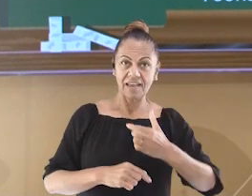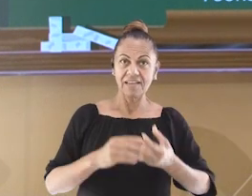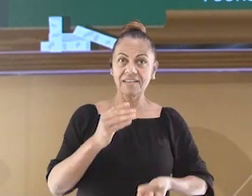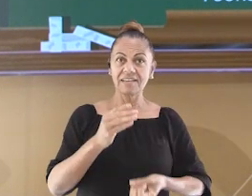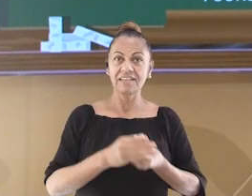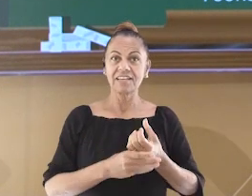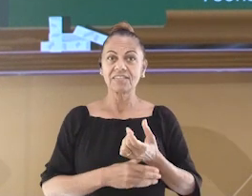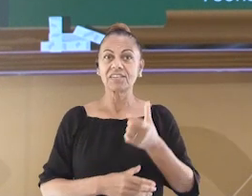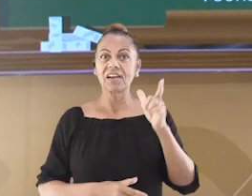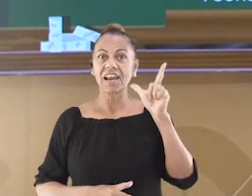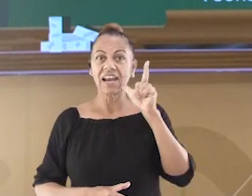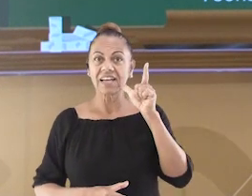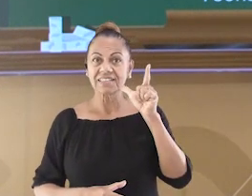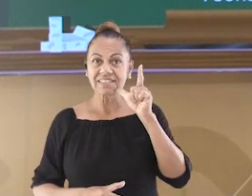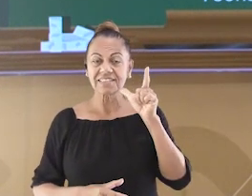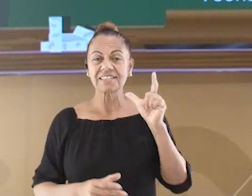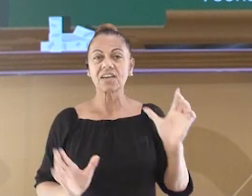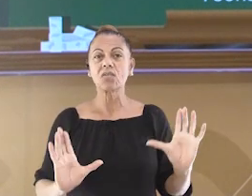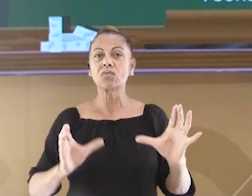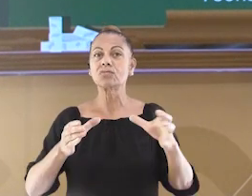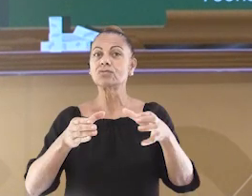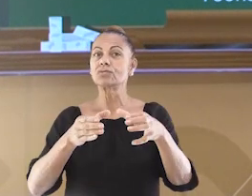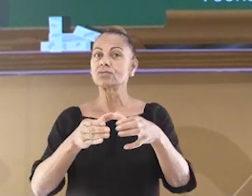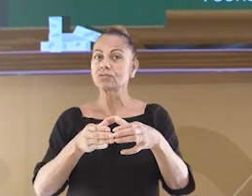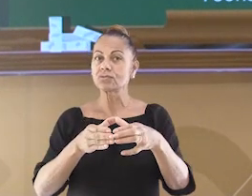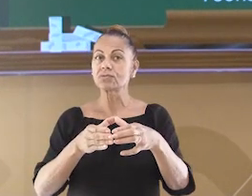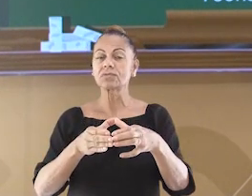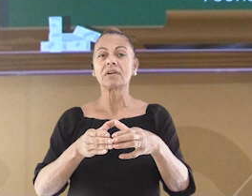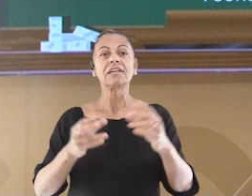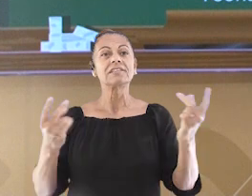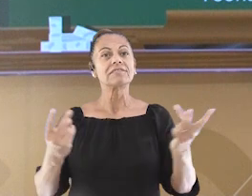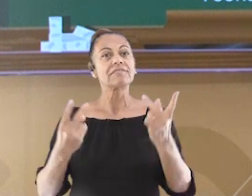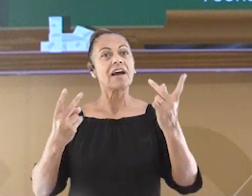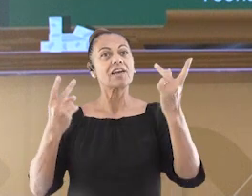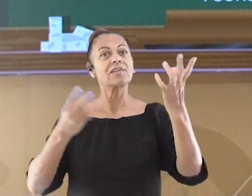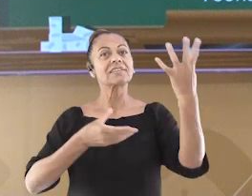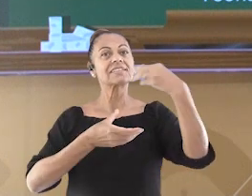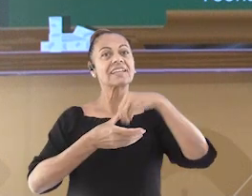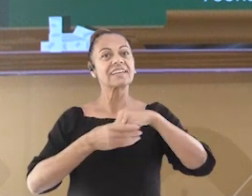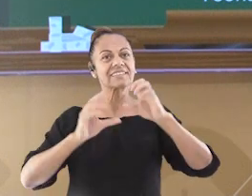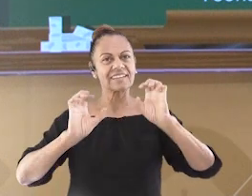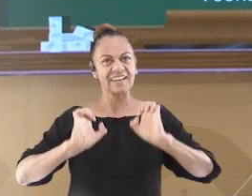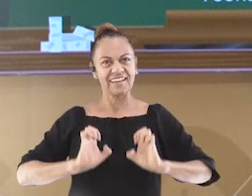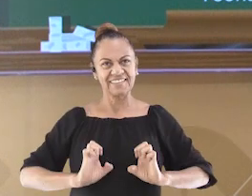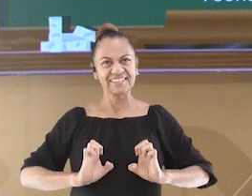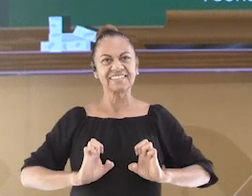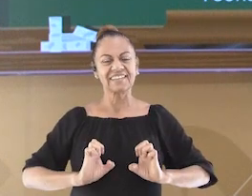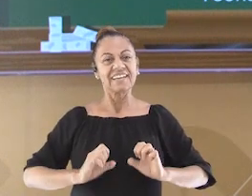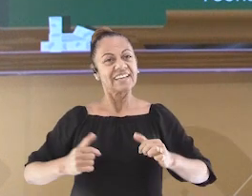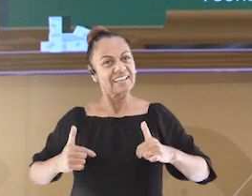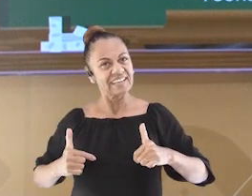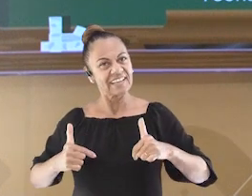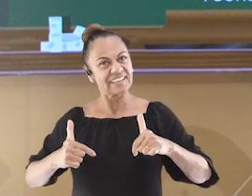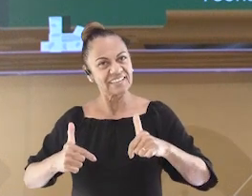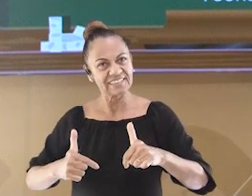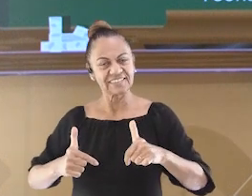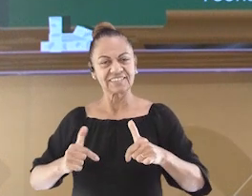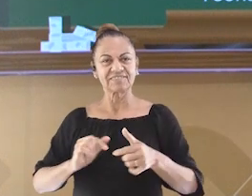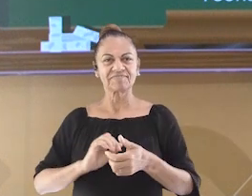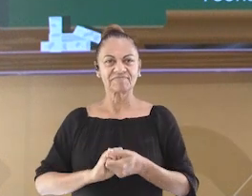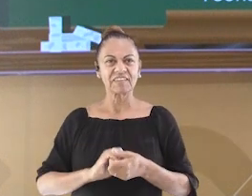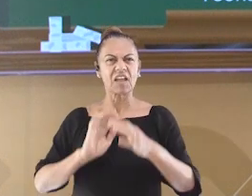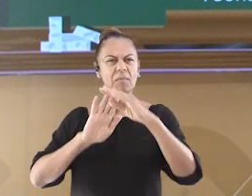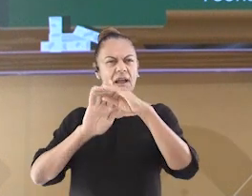na explicação. A palavra moral deriva do latim e é a aplicação do conjunto de valores éticos